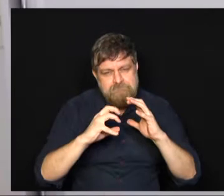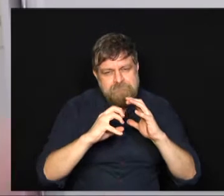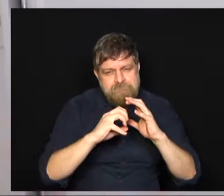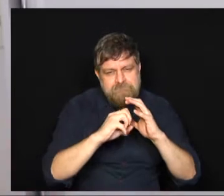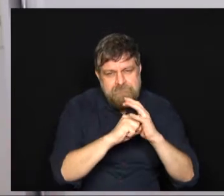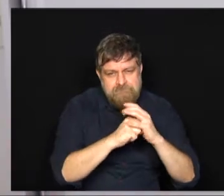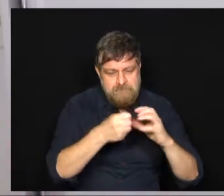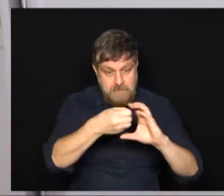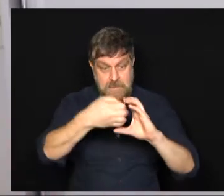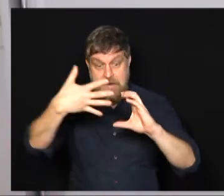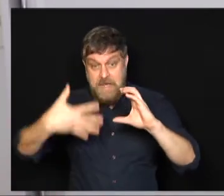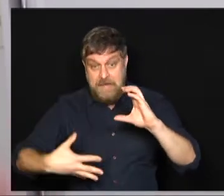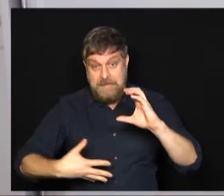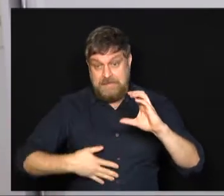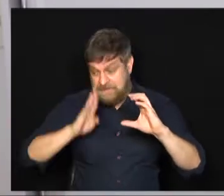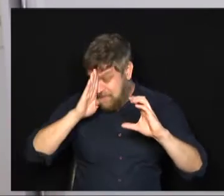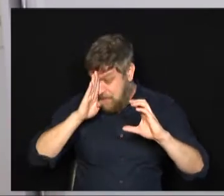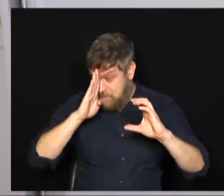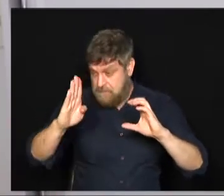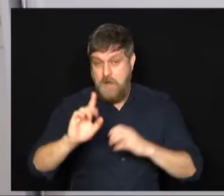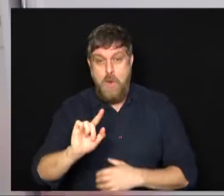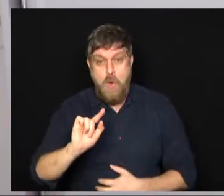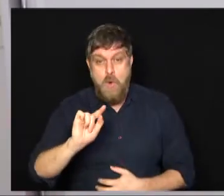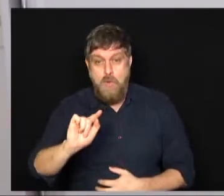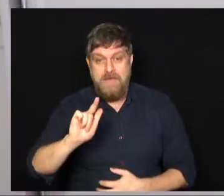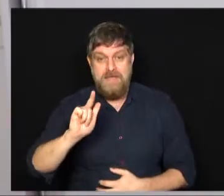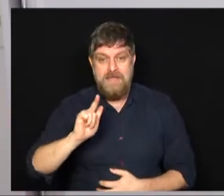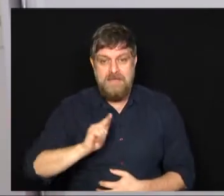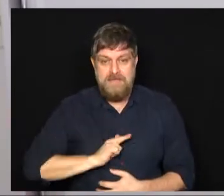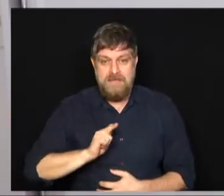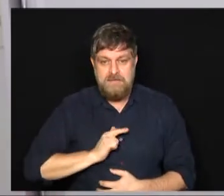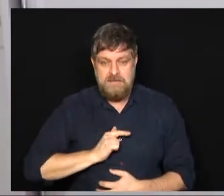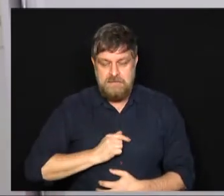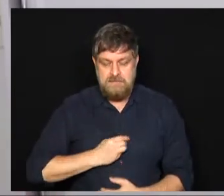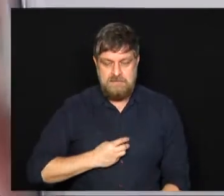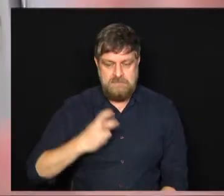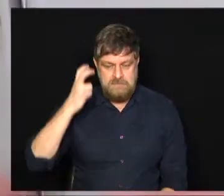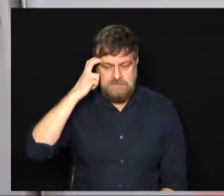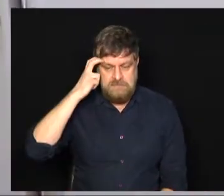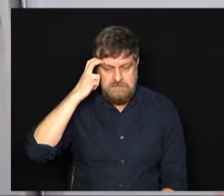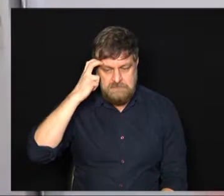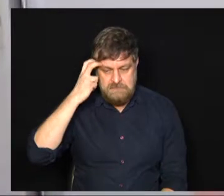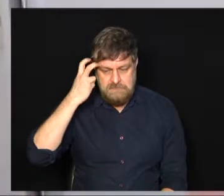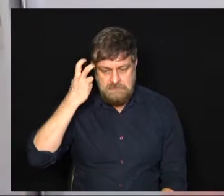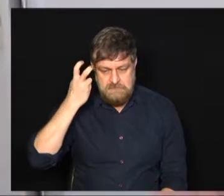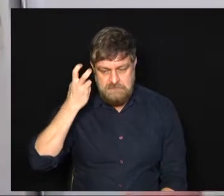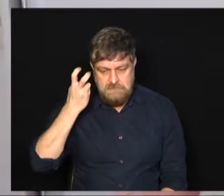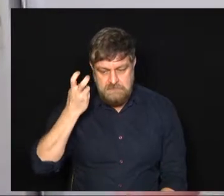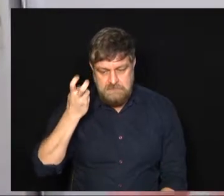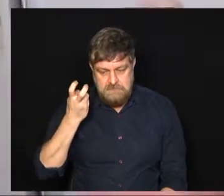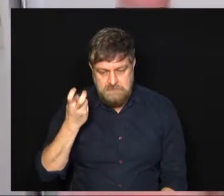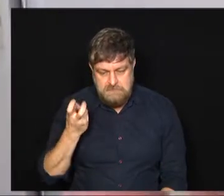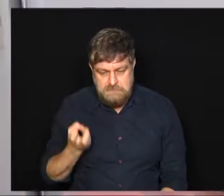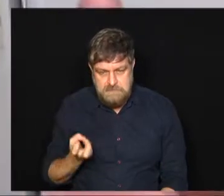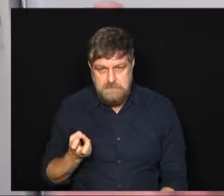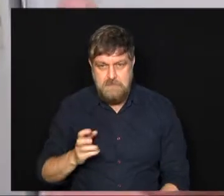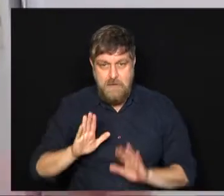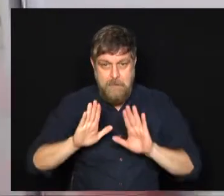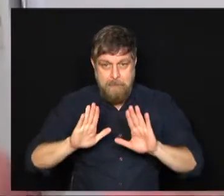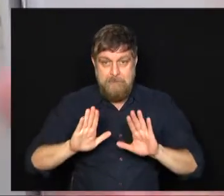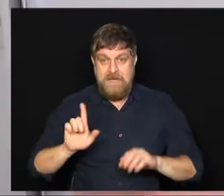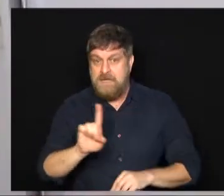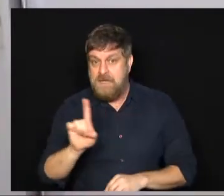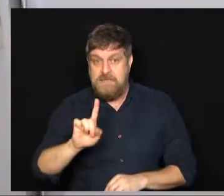principais características, né, são esse declínio cognitivo, né, esse prejuízo da cognição, mas não